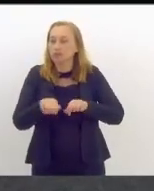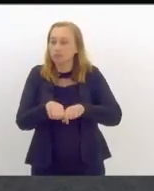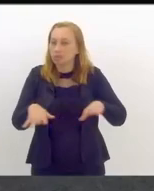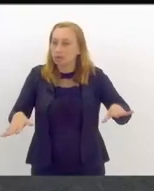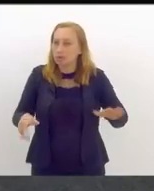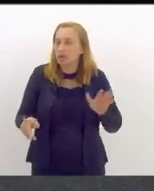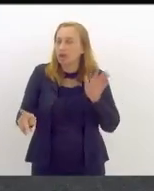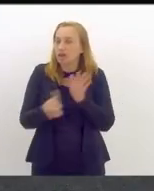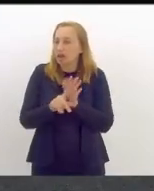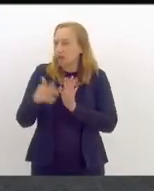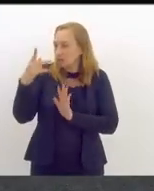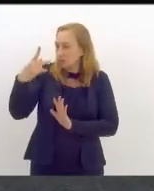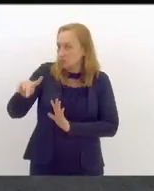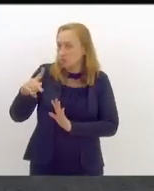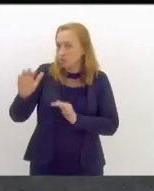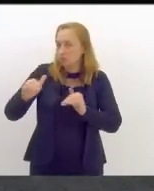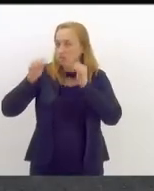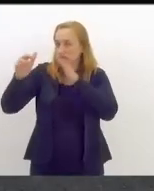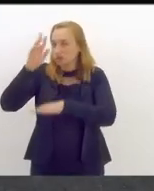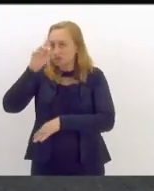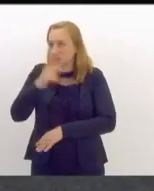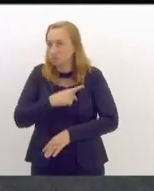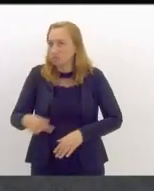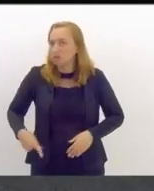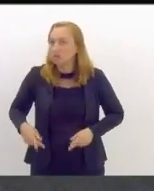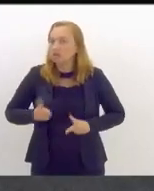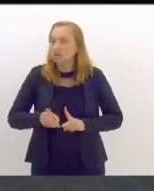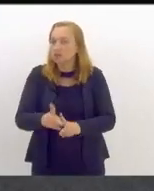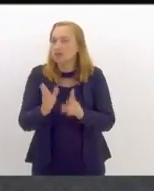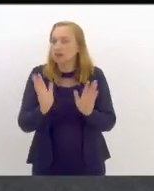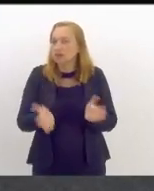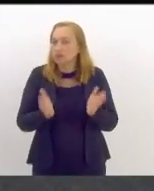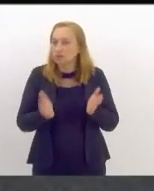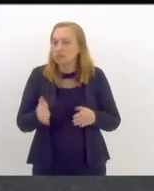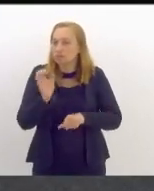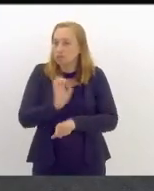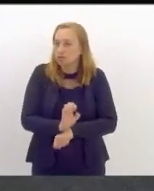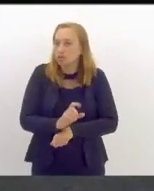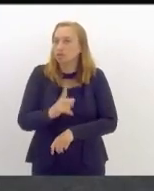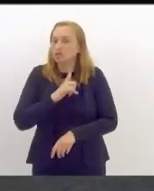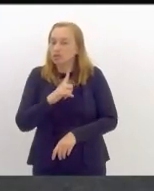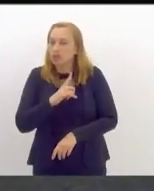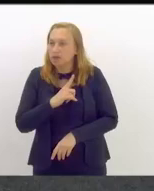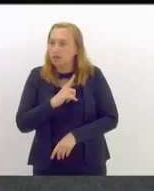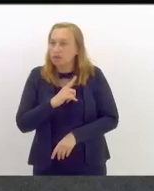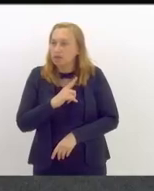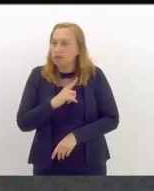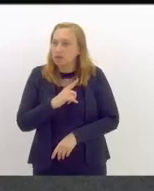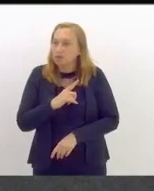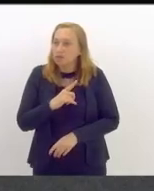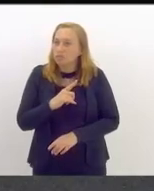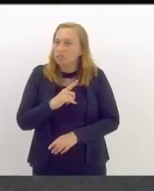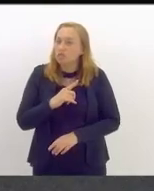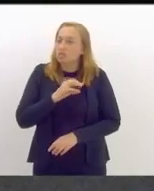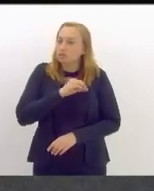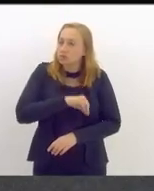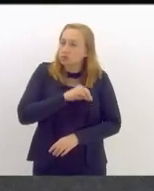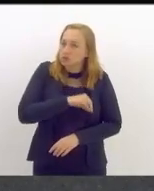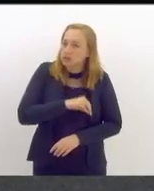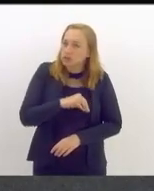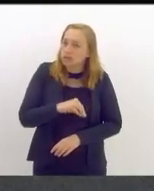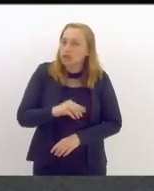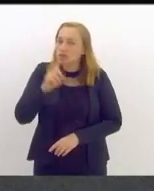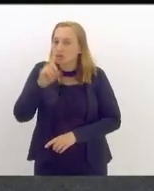lei de autoria de voz excelência segue sendo agora no estado que ainda tem uma renda e uma garantia de